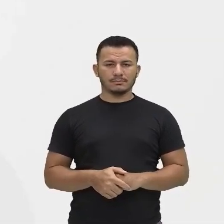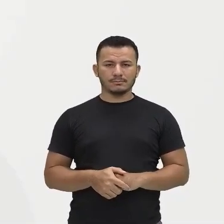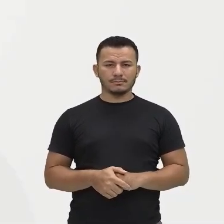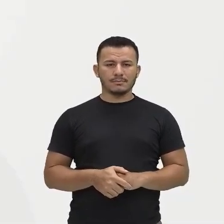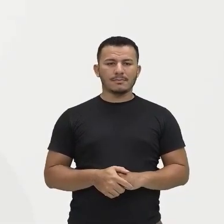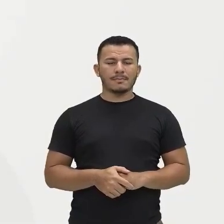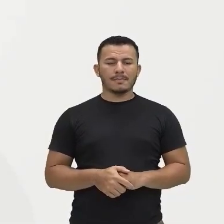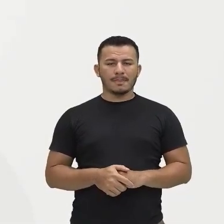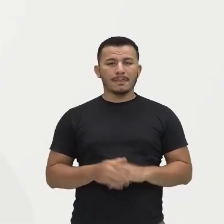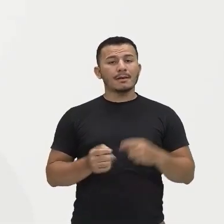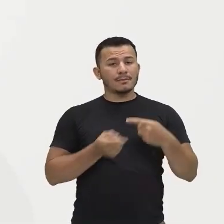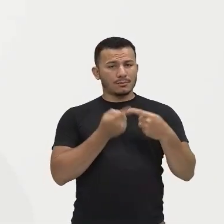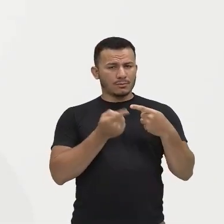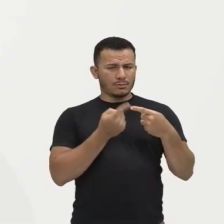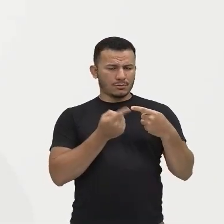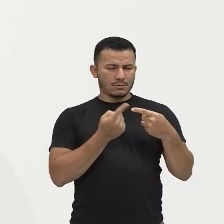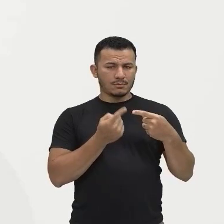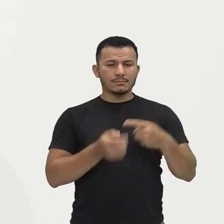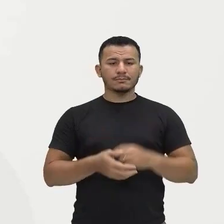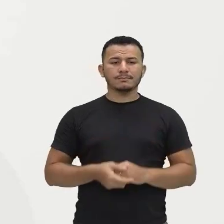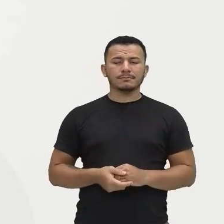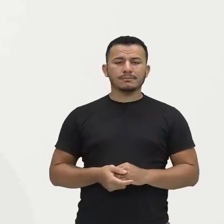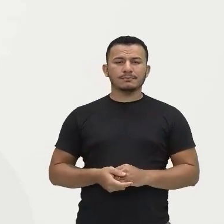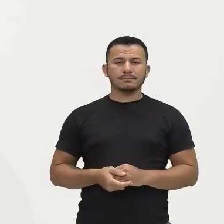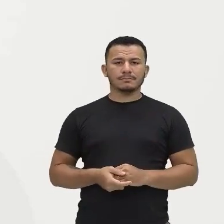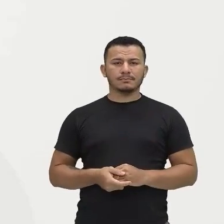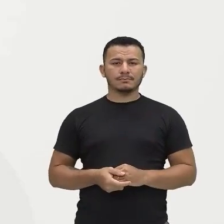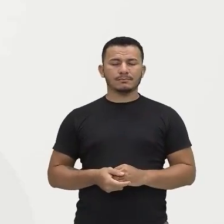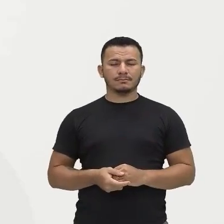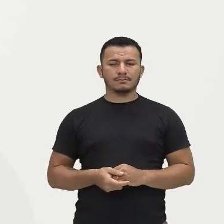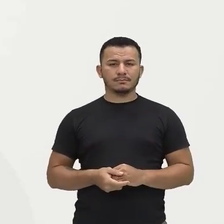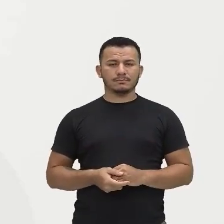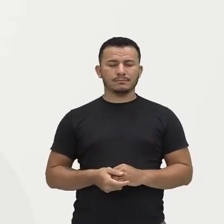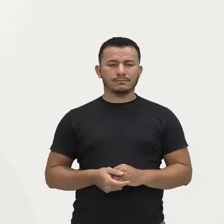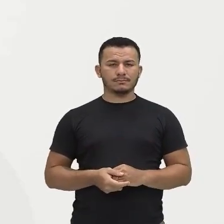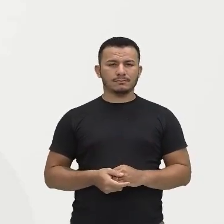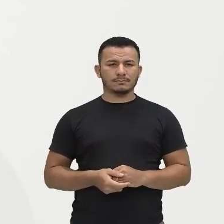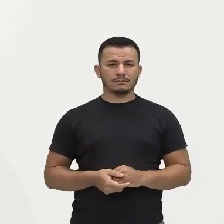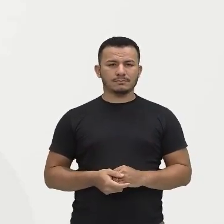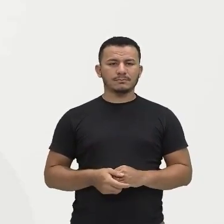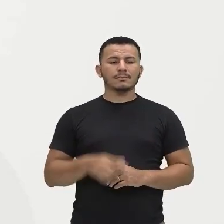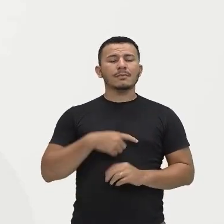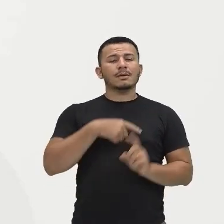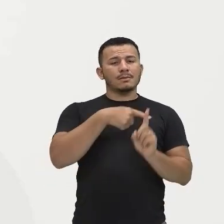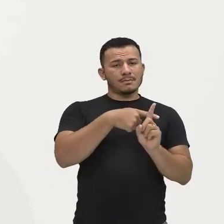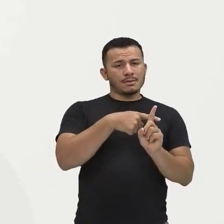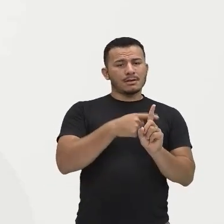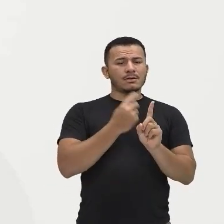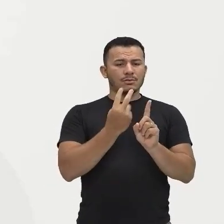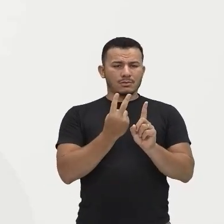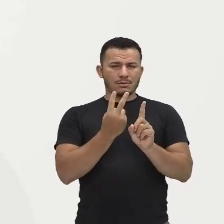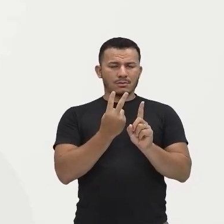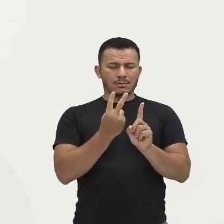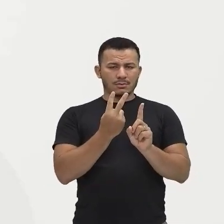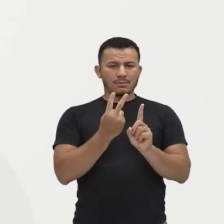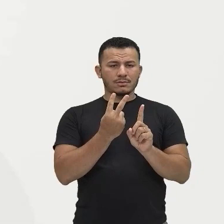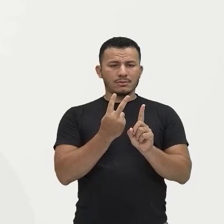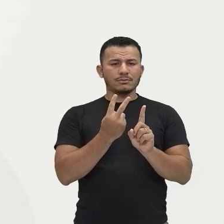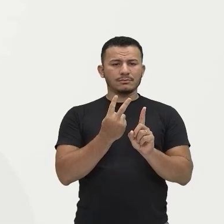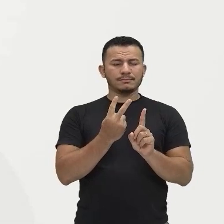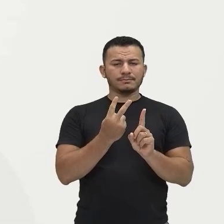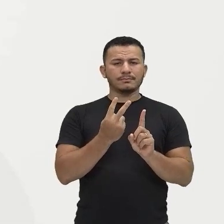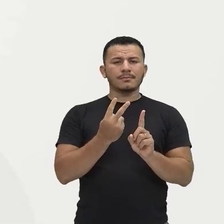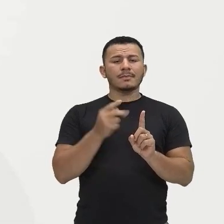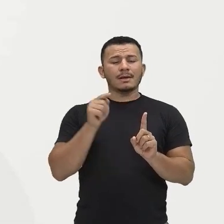ao primeiro exemplo. No primeiro exemplo, nós temos mais 2. Aqui nós